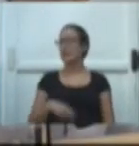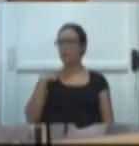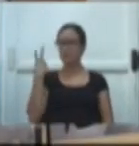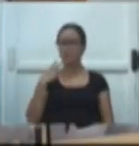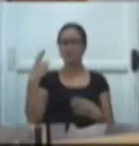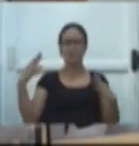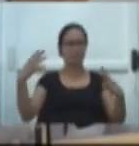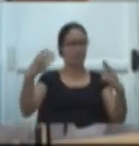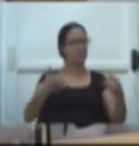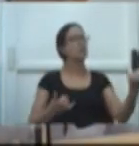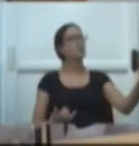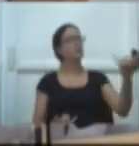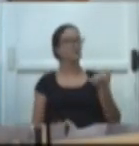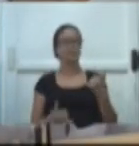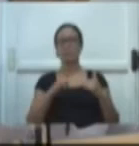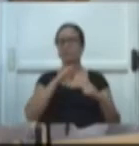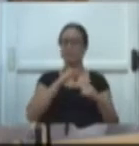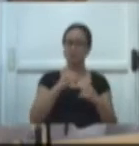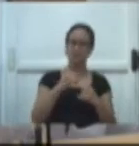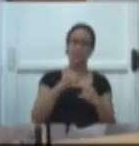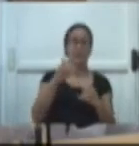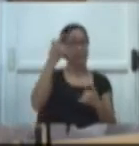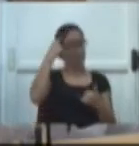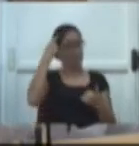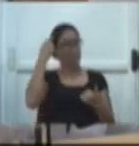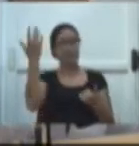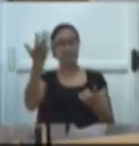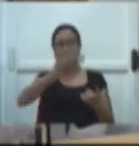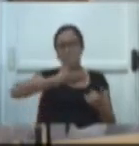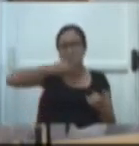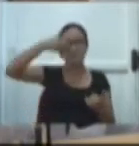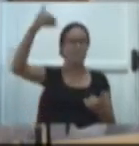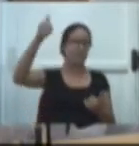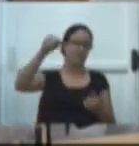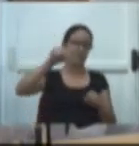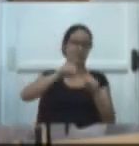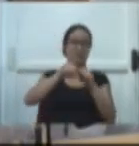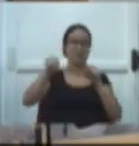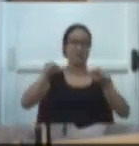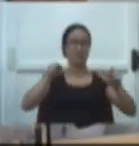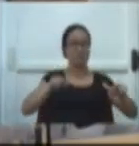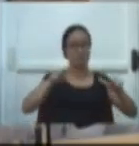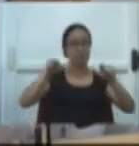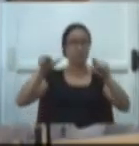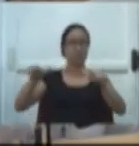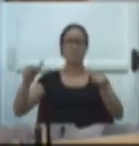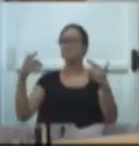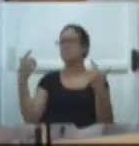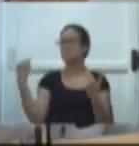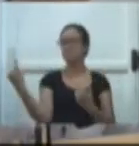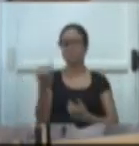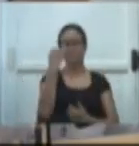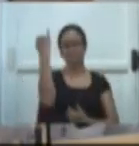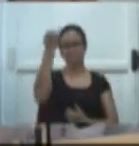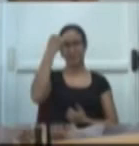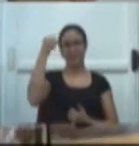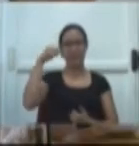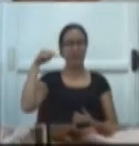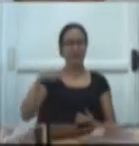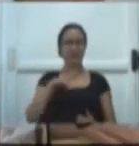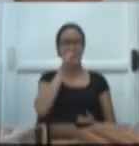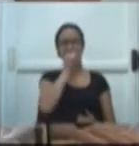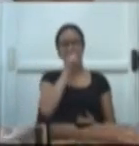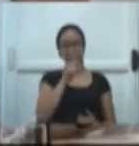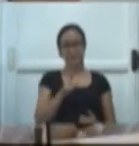a entrega do título de cidadão limeirense é uma das maiores honrarias que nós temos aqui no nosso município, que podemos entregar a